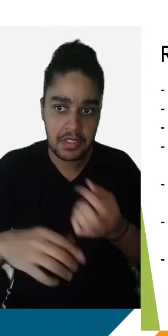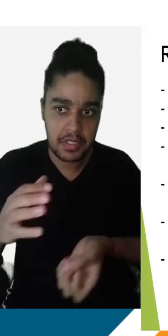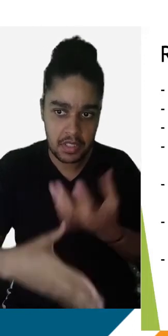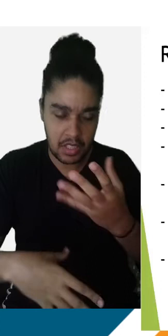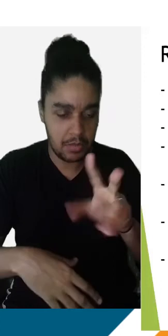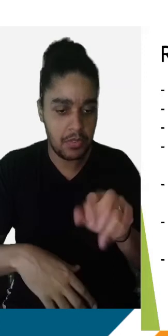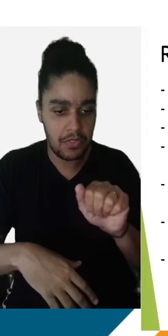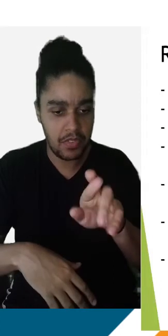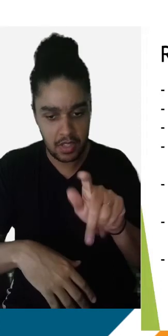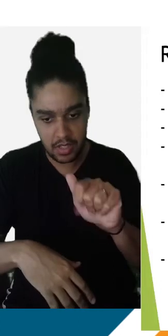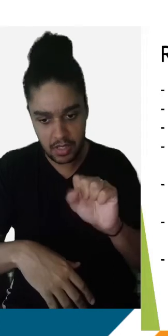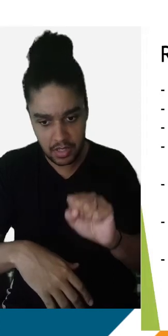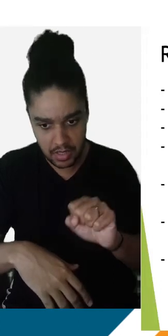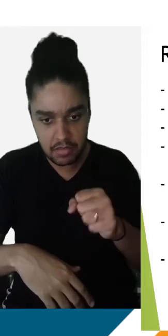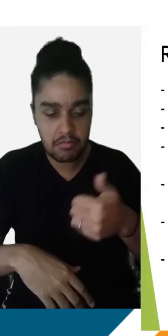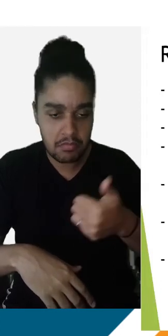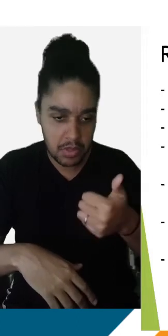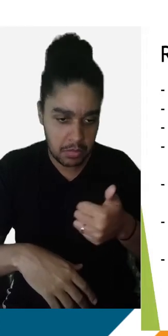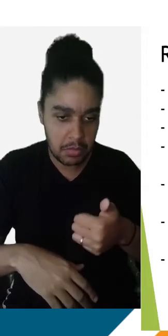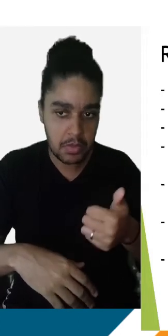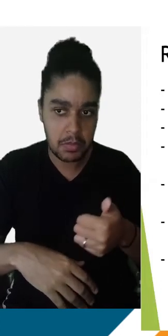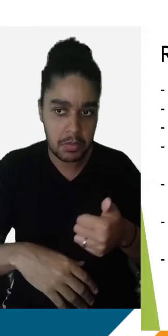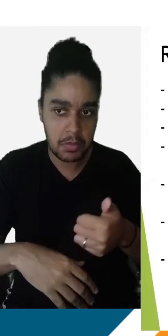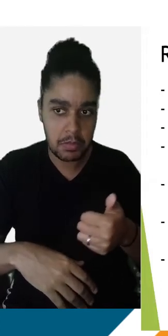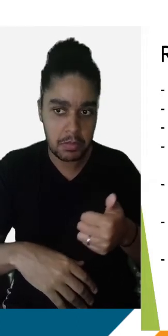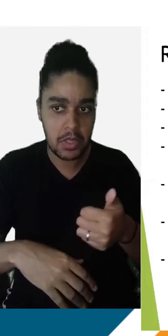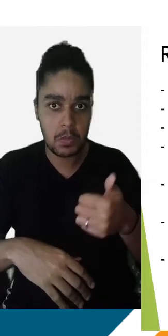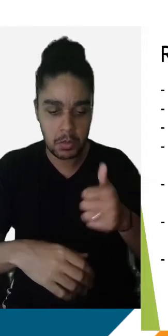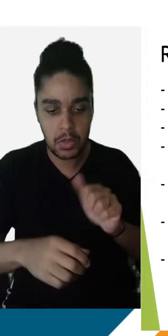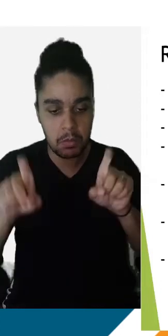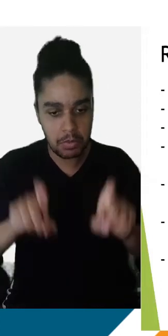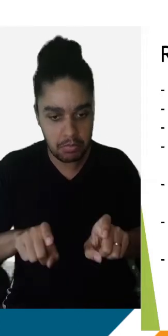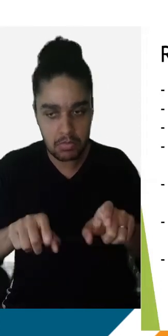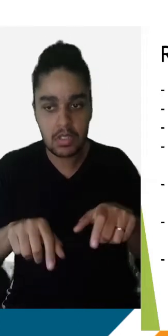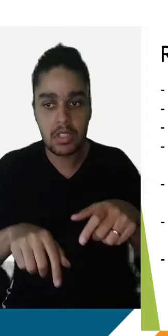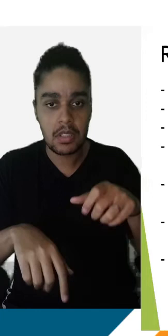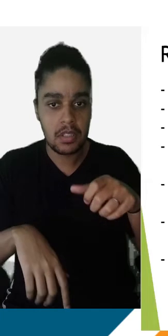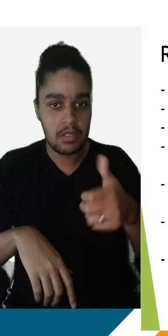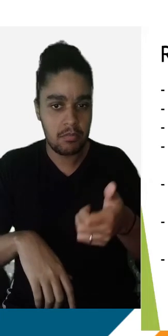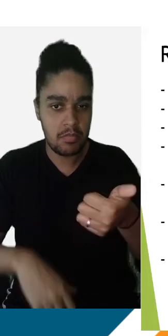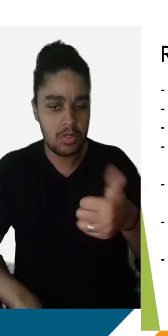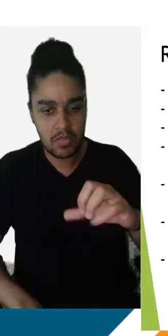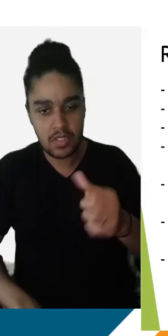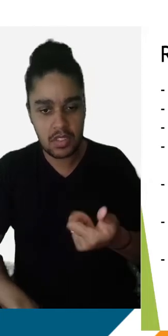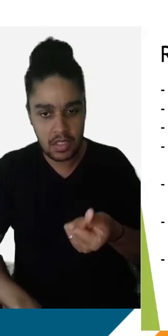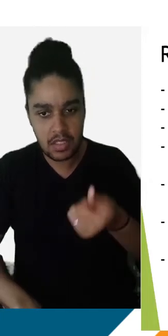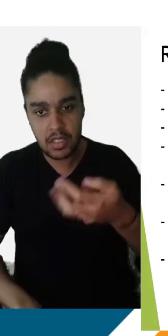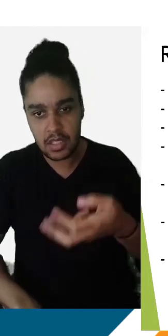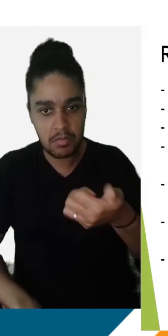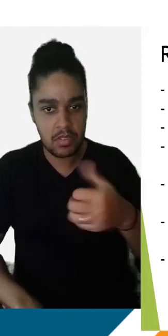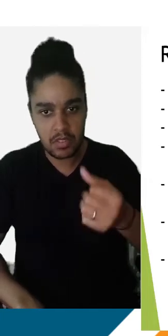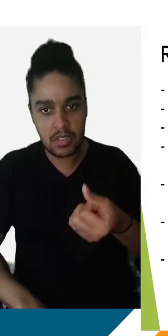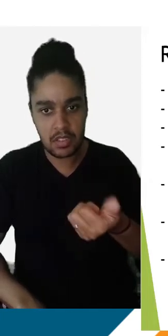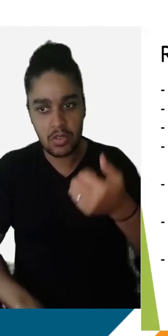são criadas pelo Vargas no seu primeiro mandato ali, que são criadas apenas nas áreas urbanas, em 63,